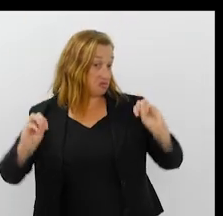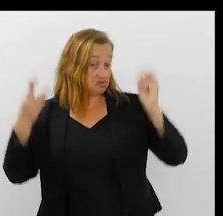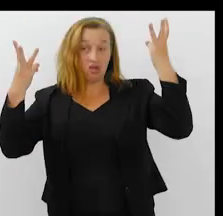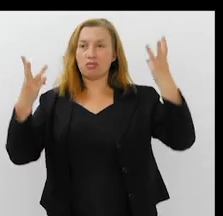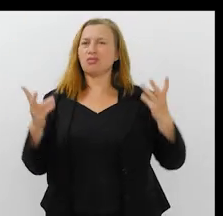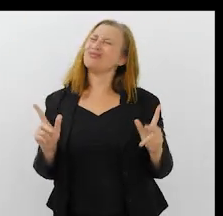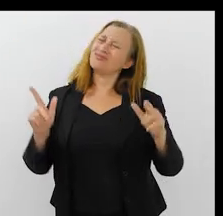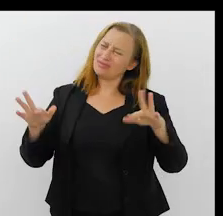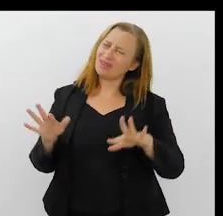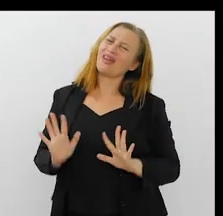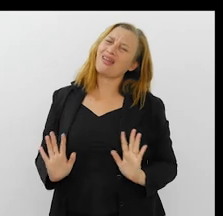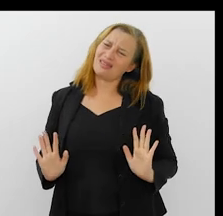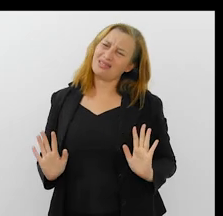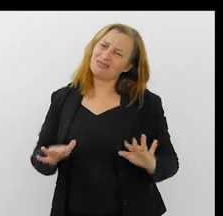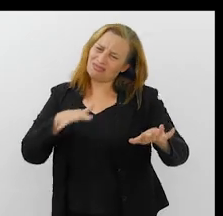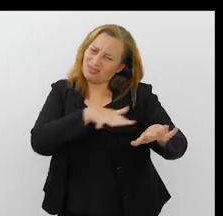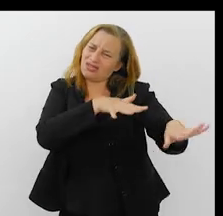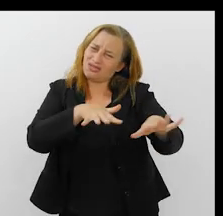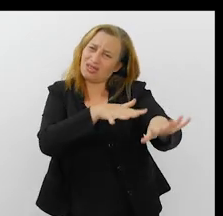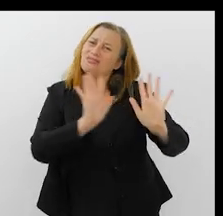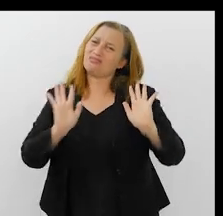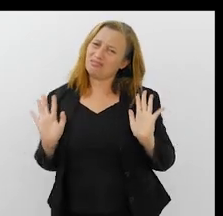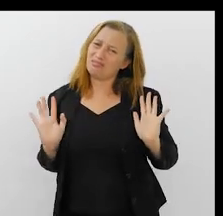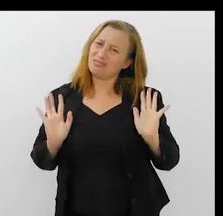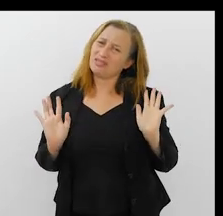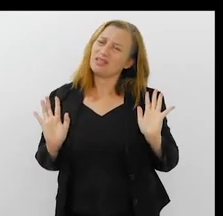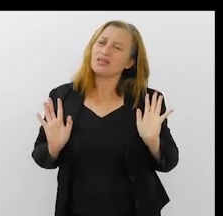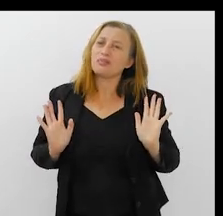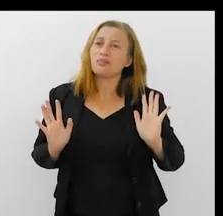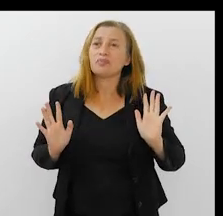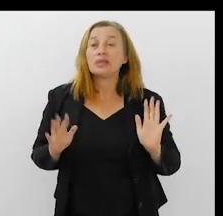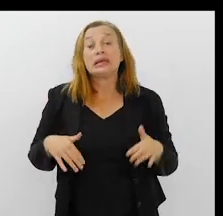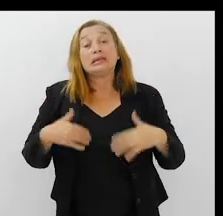palco. É diferente, né? Você tem um cortejo.